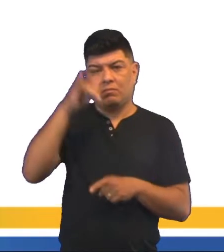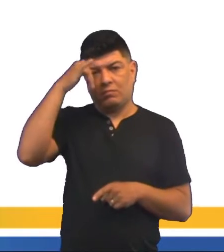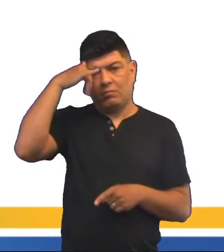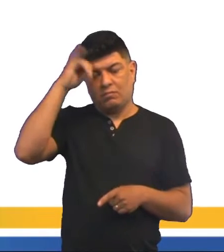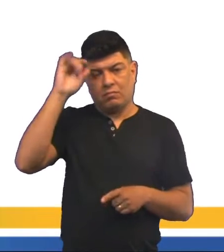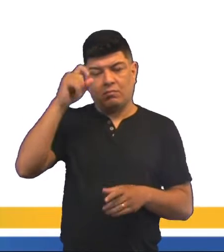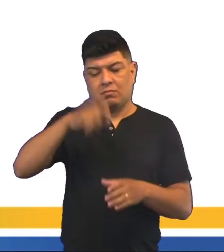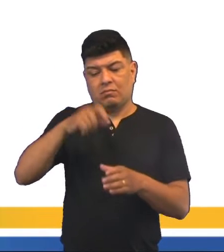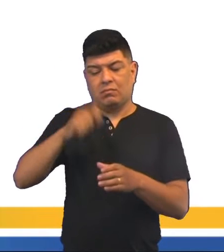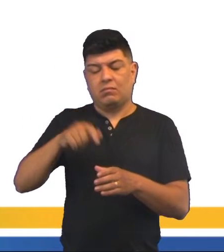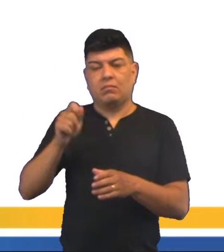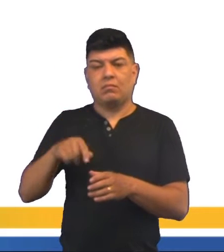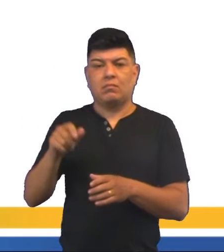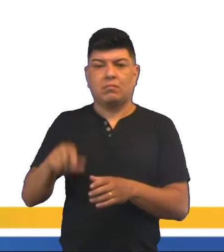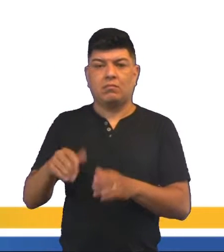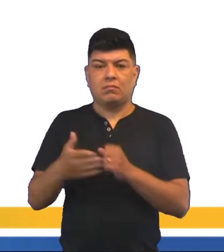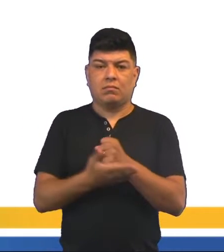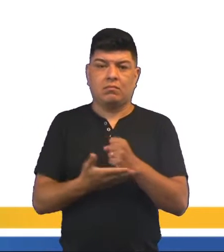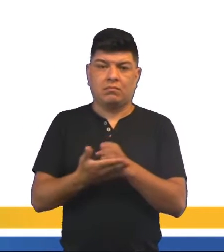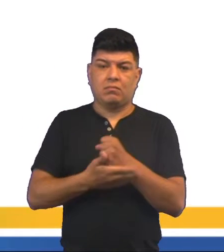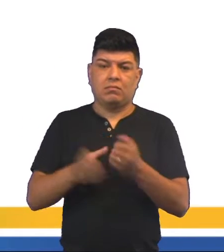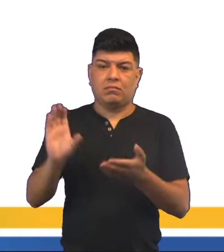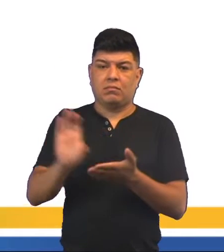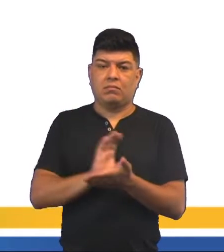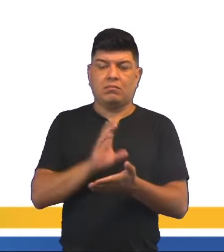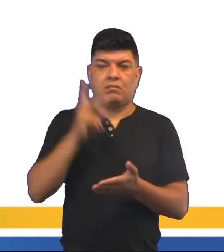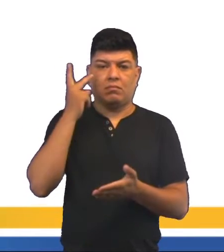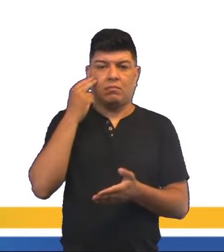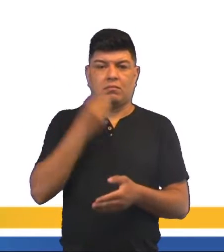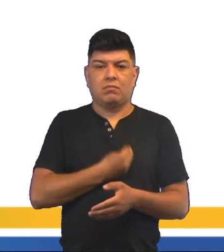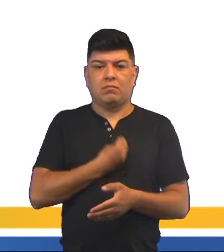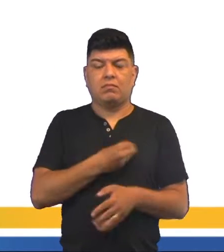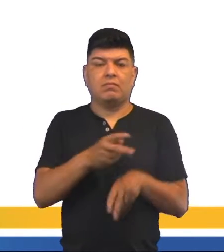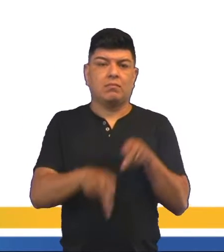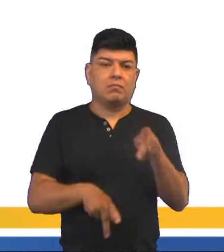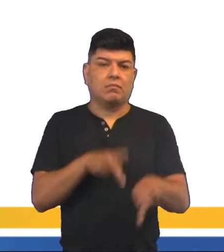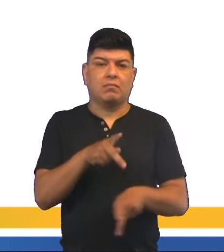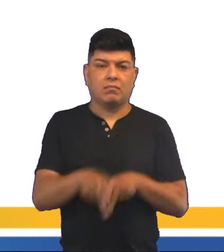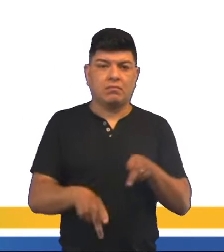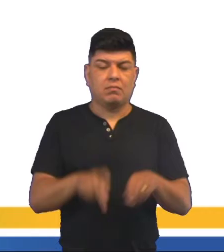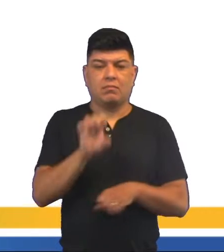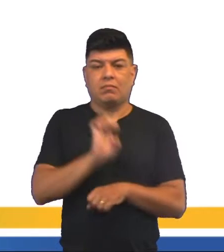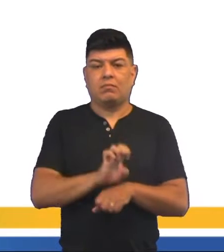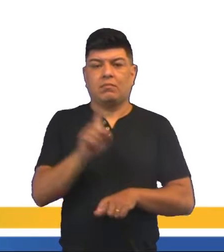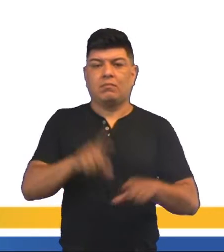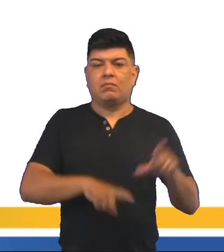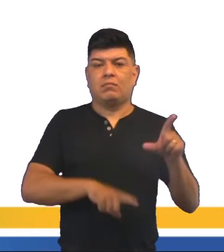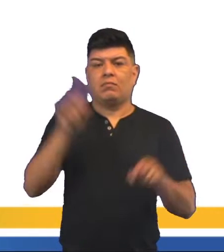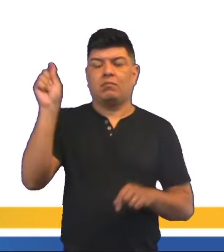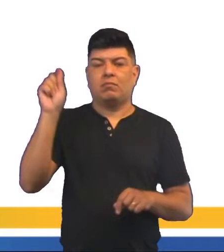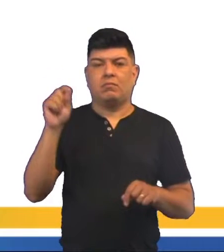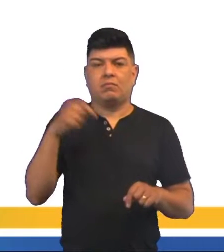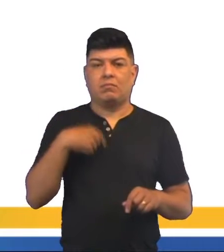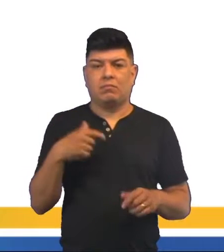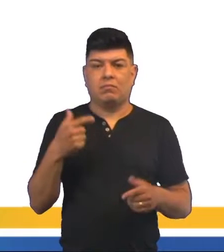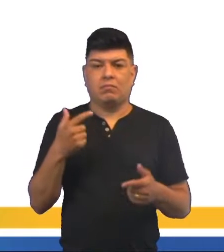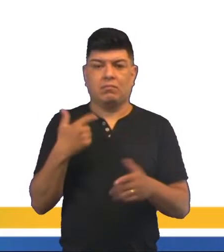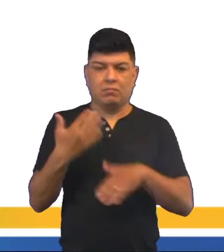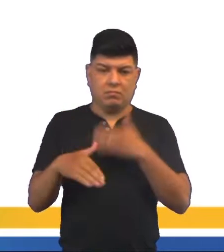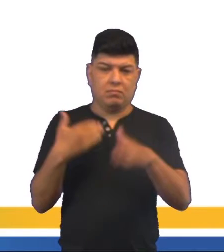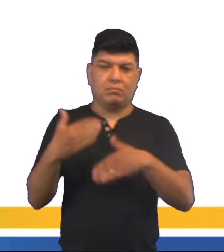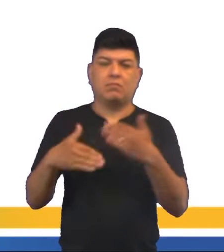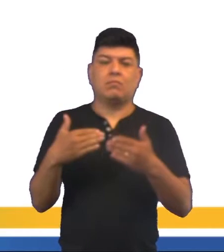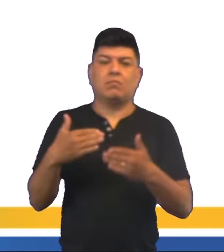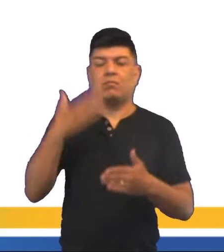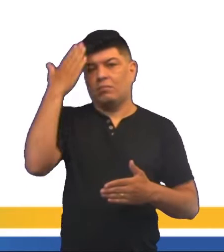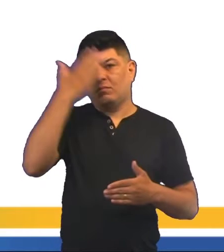que alteraram radicalmente a base de recursos naturais e a vida da sua população. O estado do Acre, né, ele não fica imune aos avanços, né,